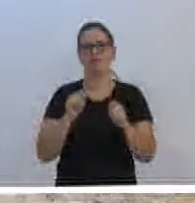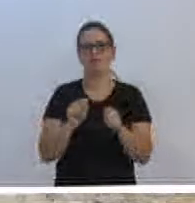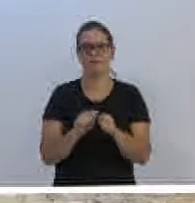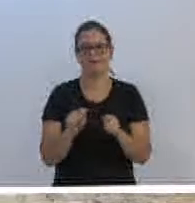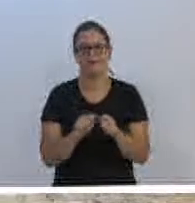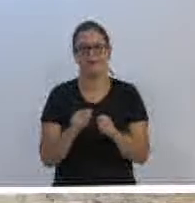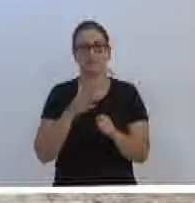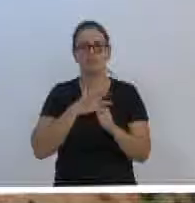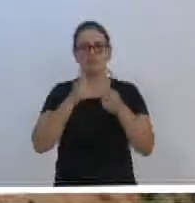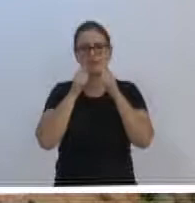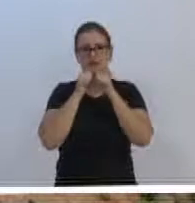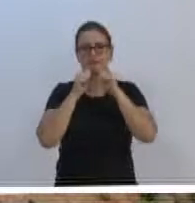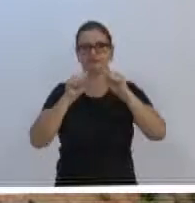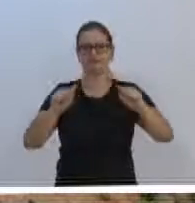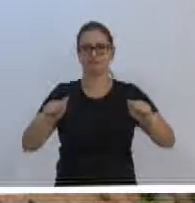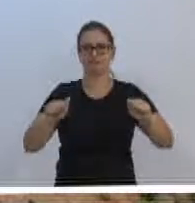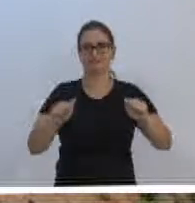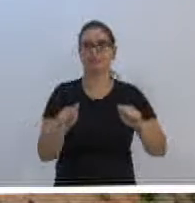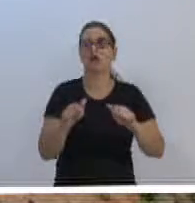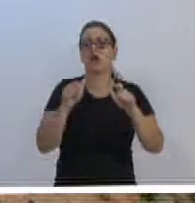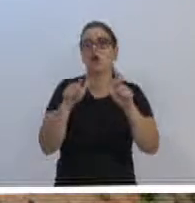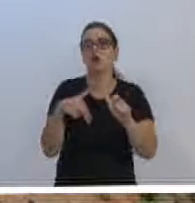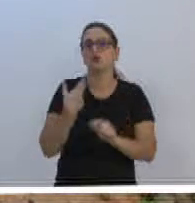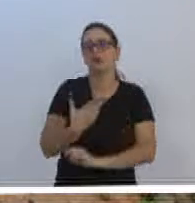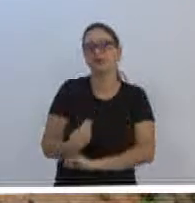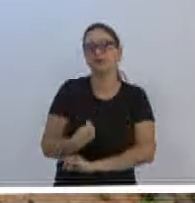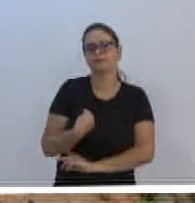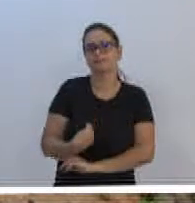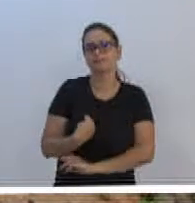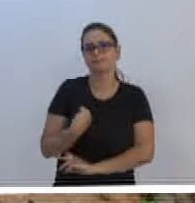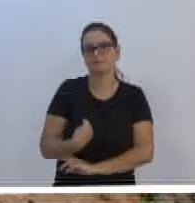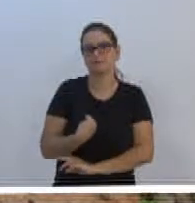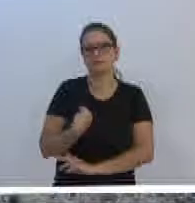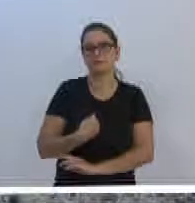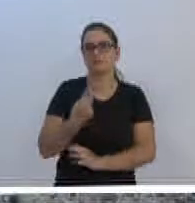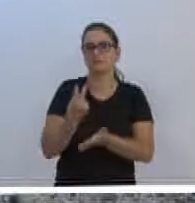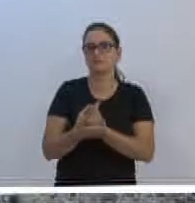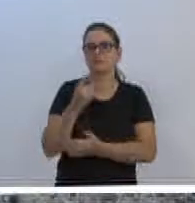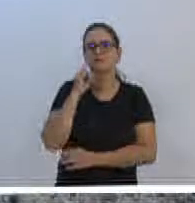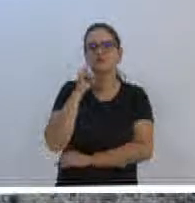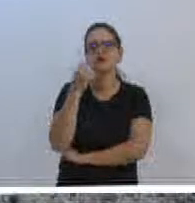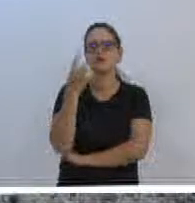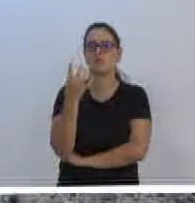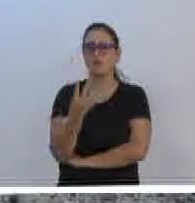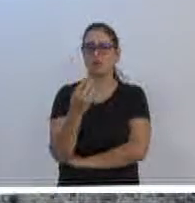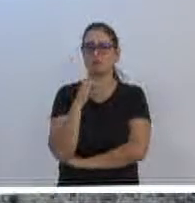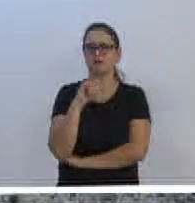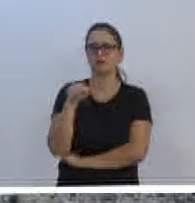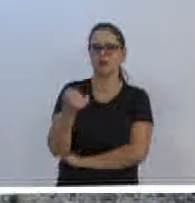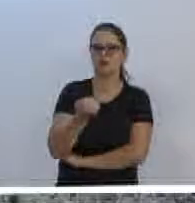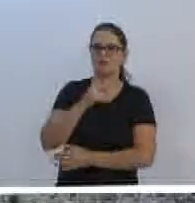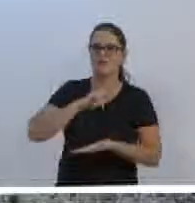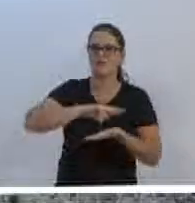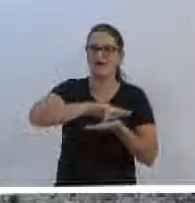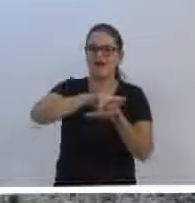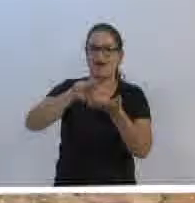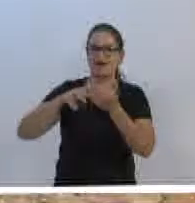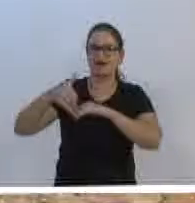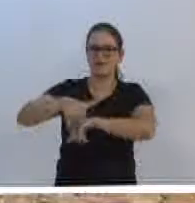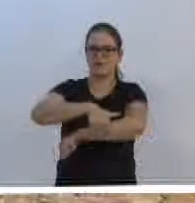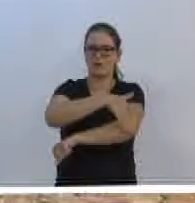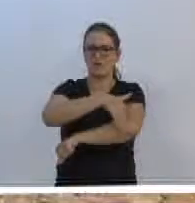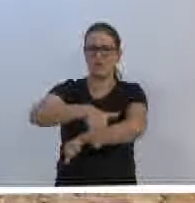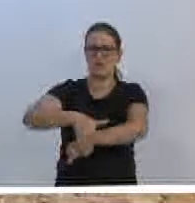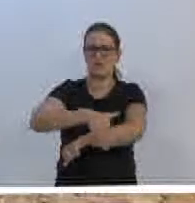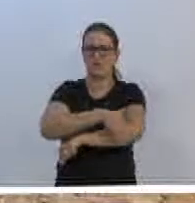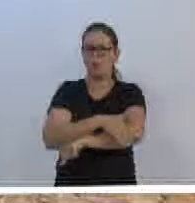assessoria onde estivemos presente desde o dia 4 de janeiro em várias ruas da nossa cidade e